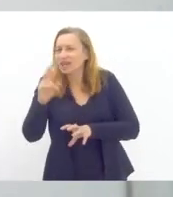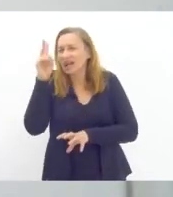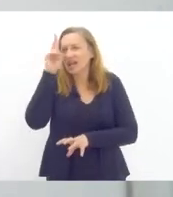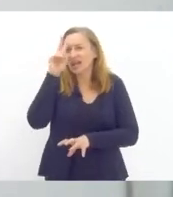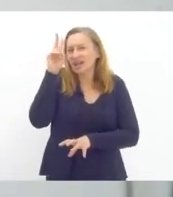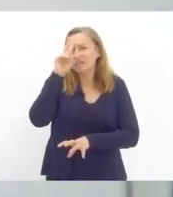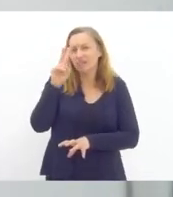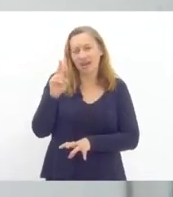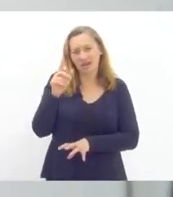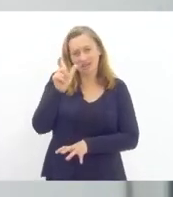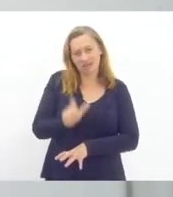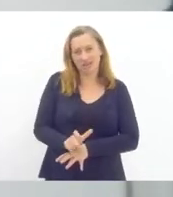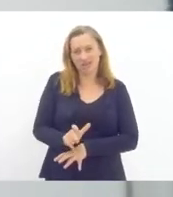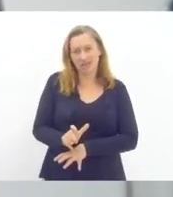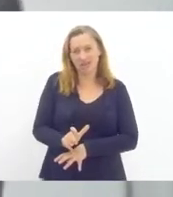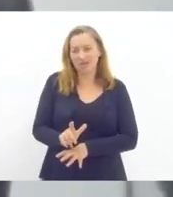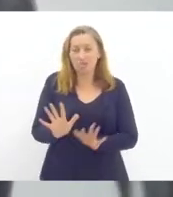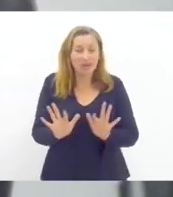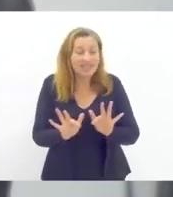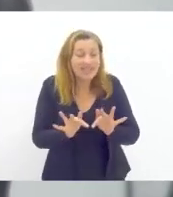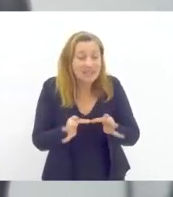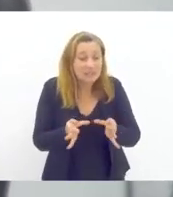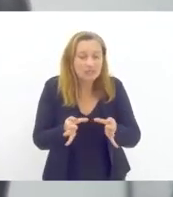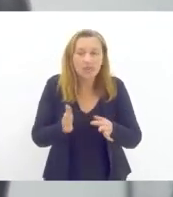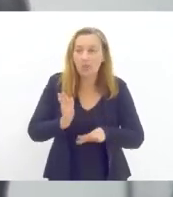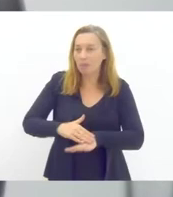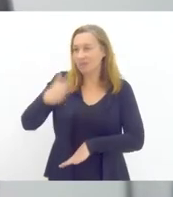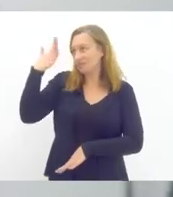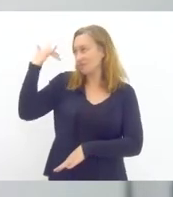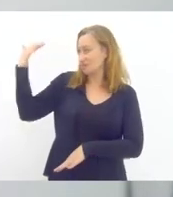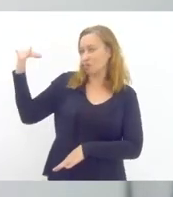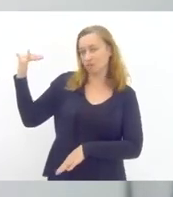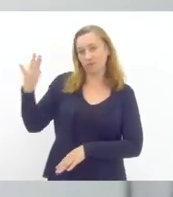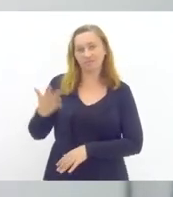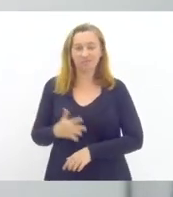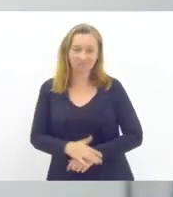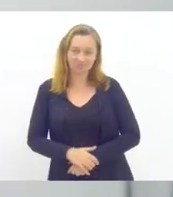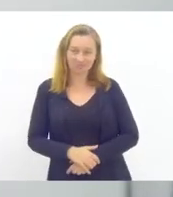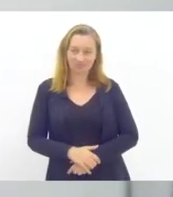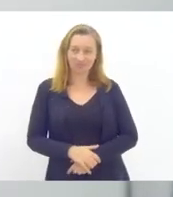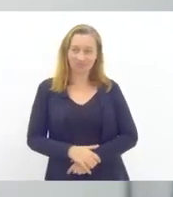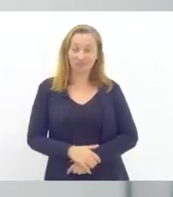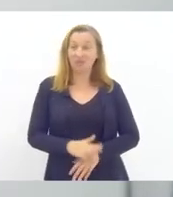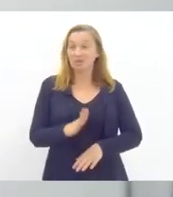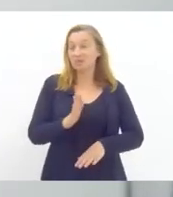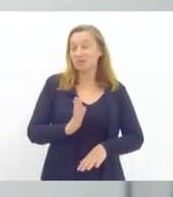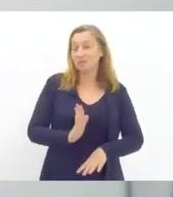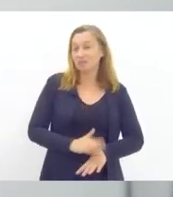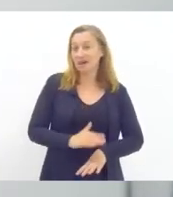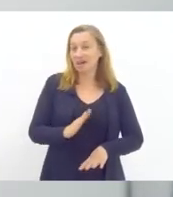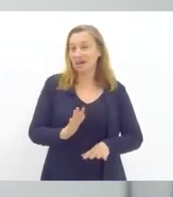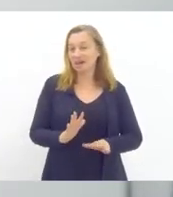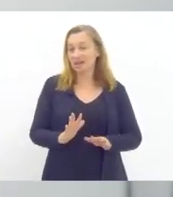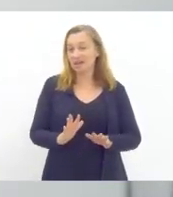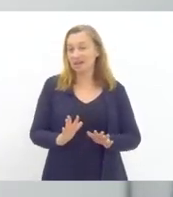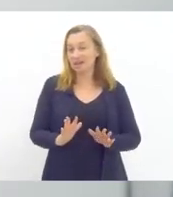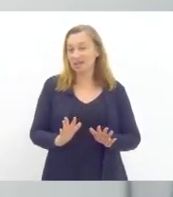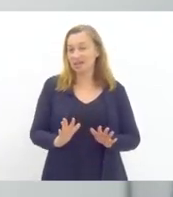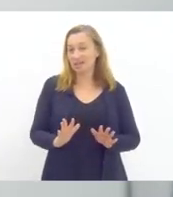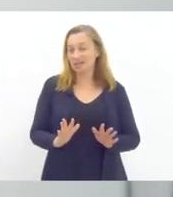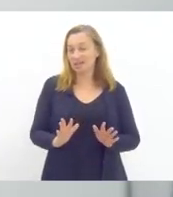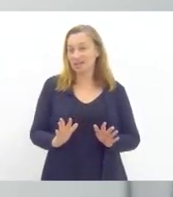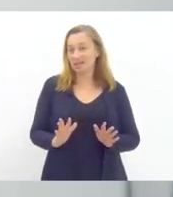do mais simples ao mais ilustre do mais Modesto ao mais